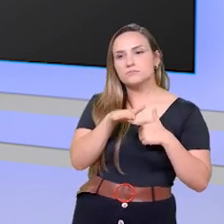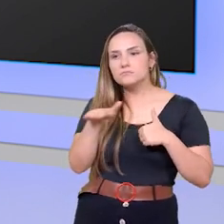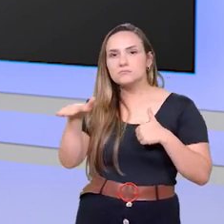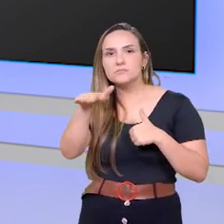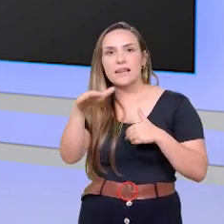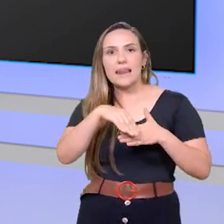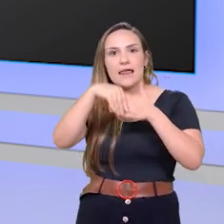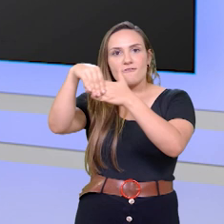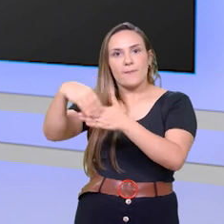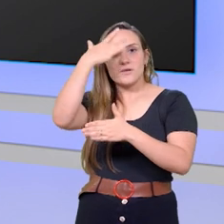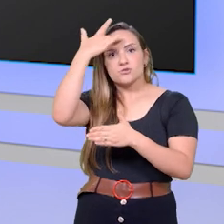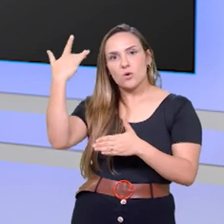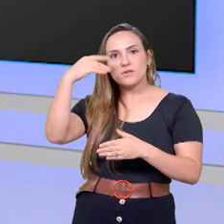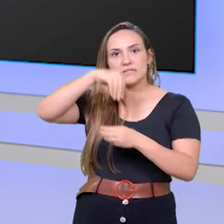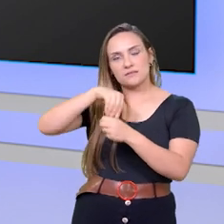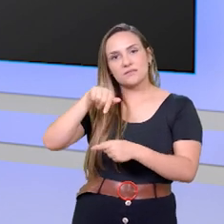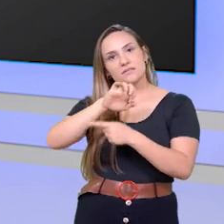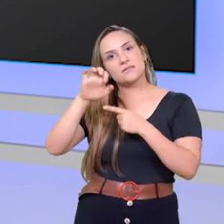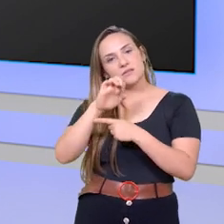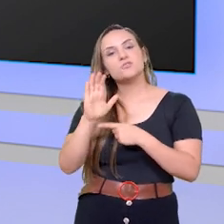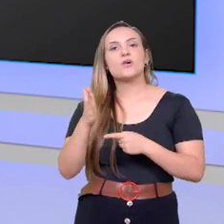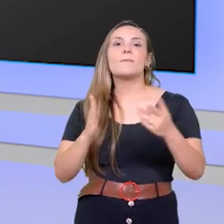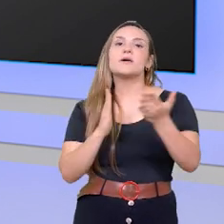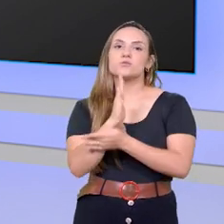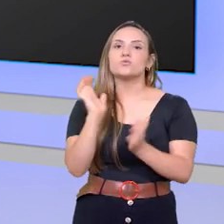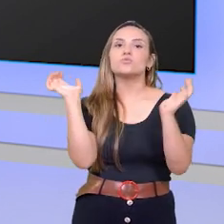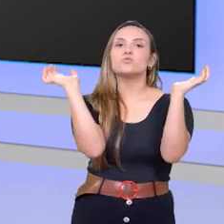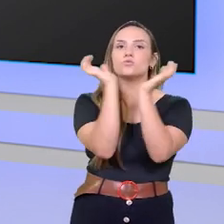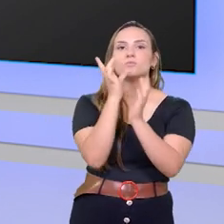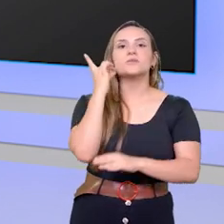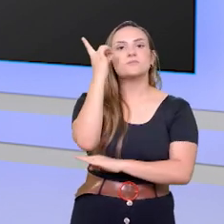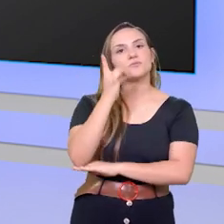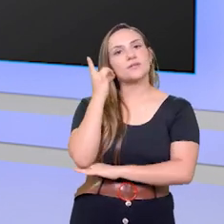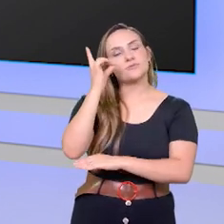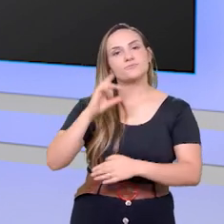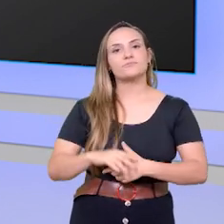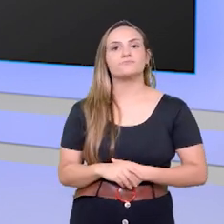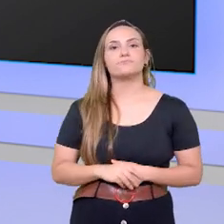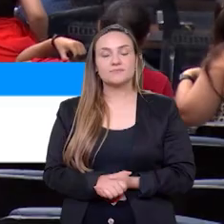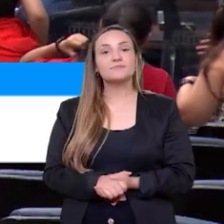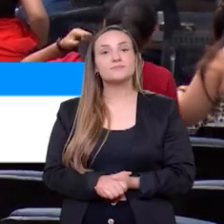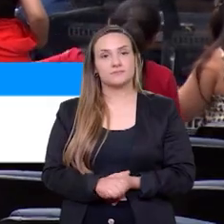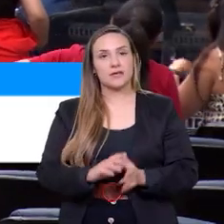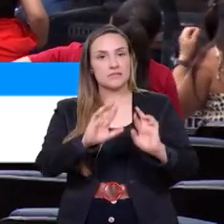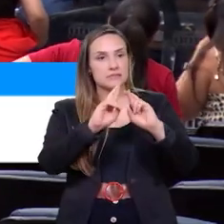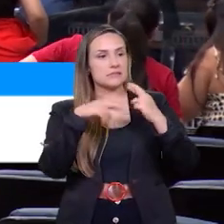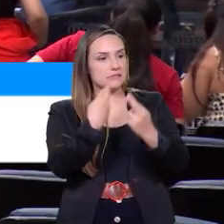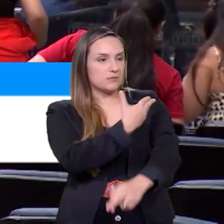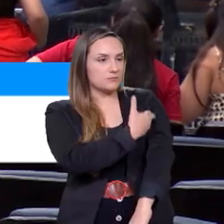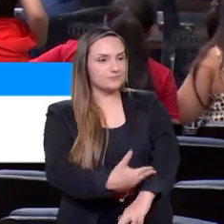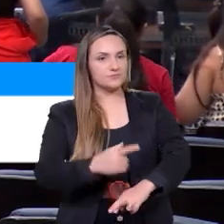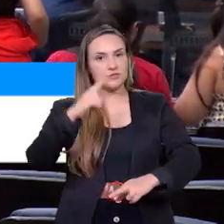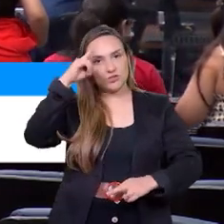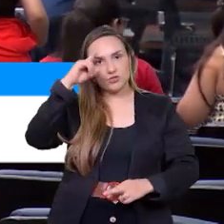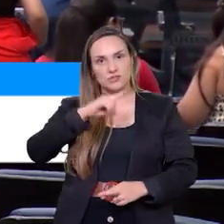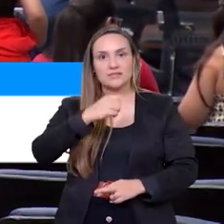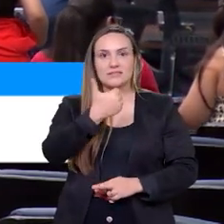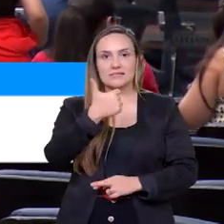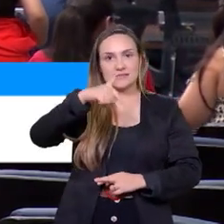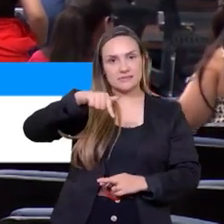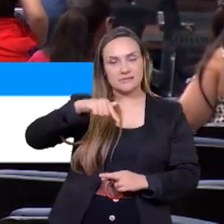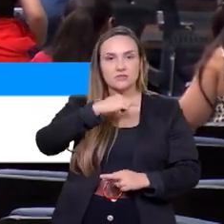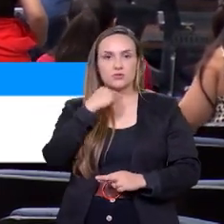intermunicipal de passageiros do estado é aprovado pelos deputados estaduais em sessão plenária do dia